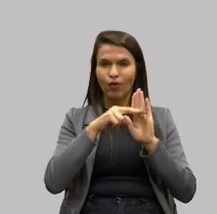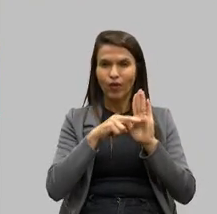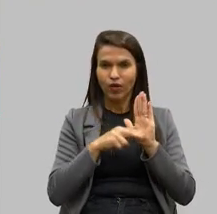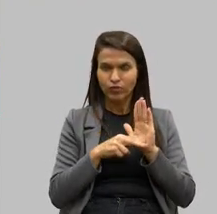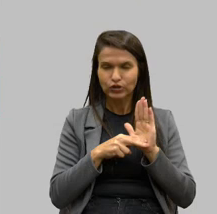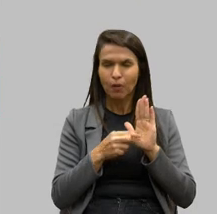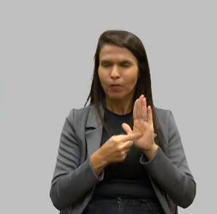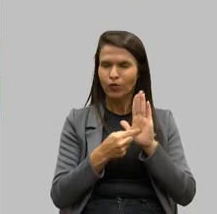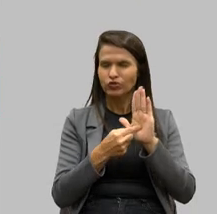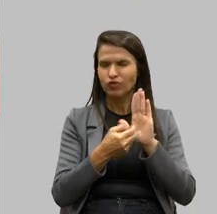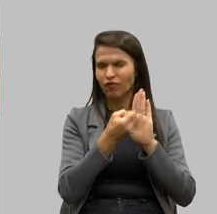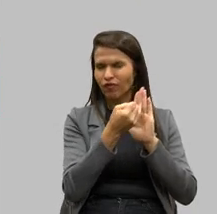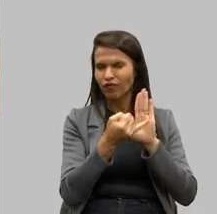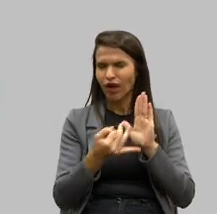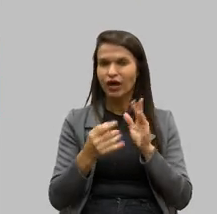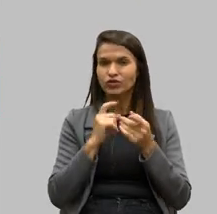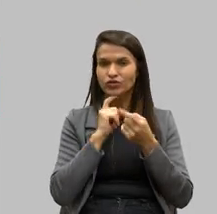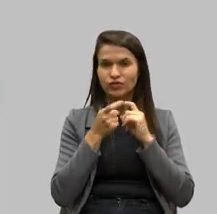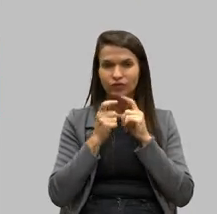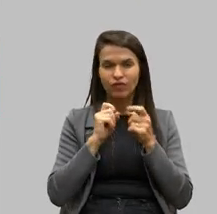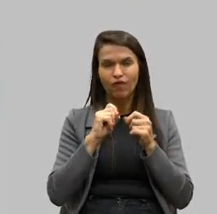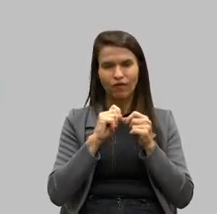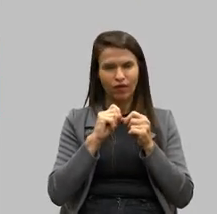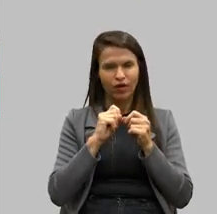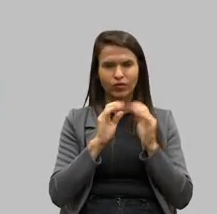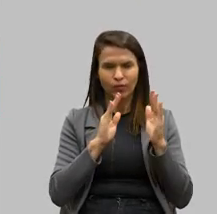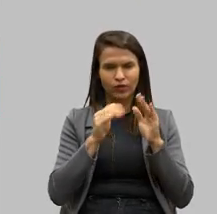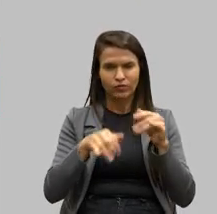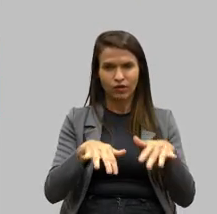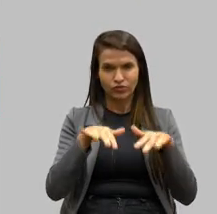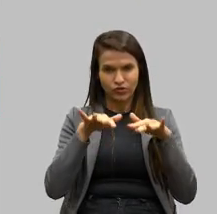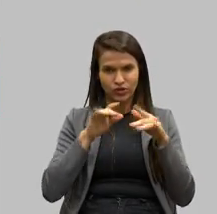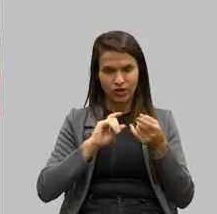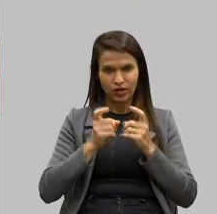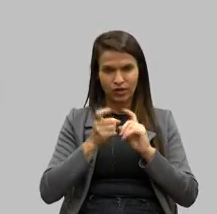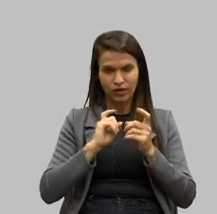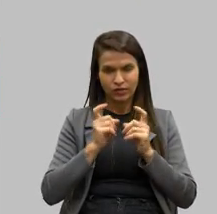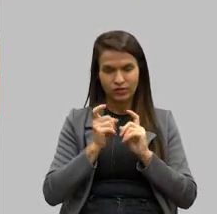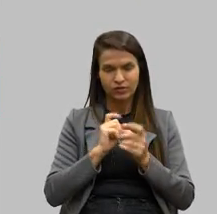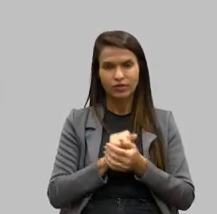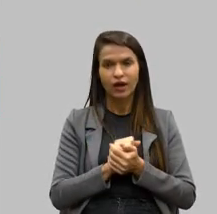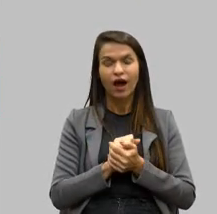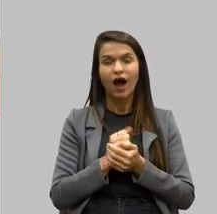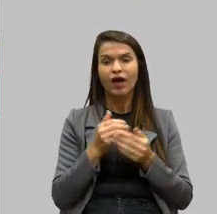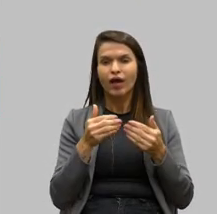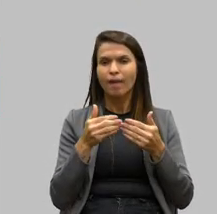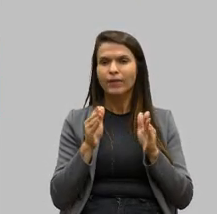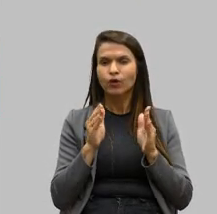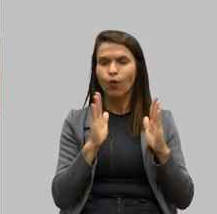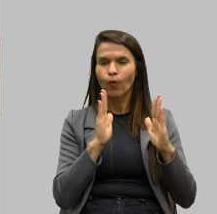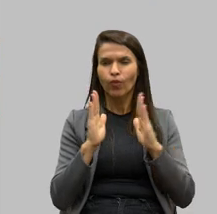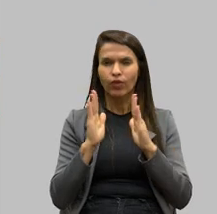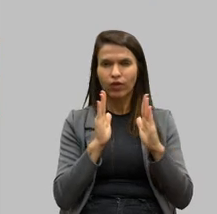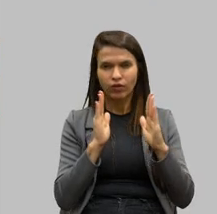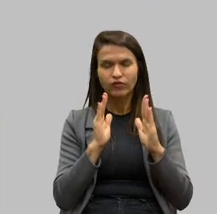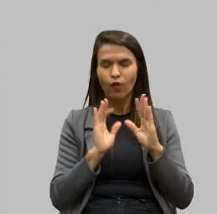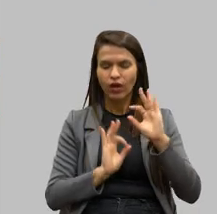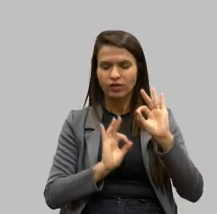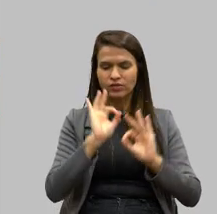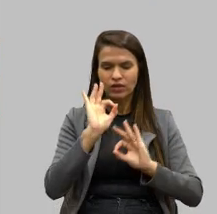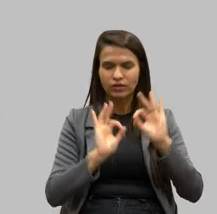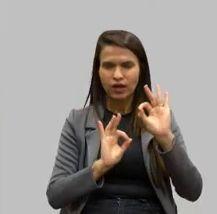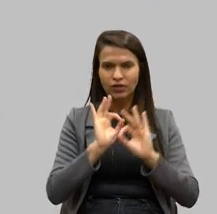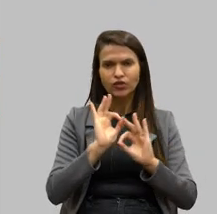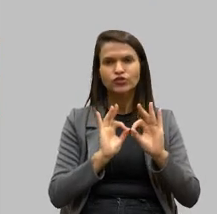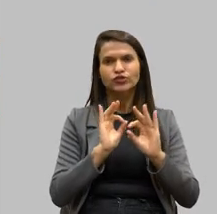uma série de questionamentos que foram feitos durante a audiência. e aí a gente ainda abriu um tempo, isso foi acertado com quem a gente